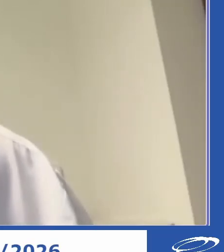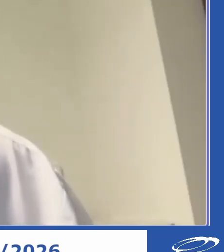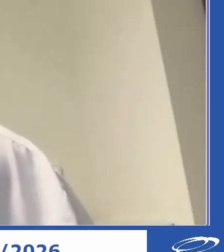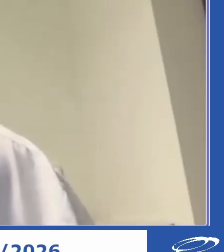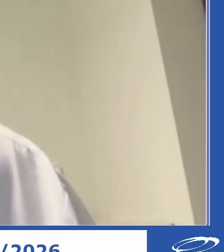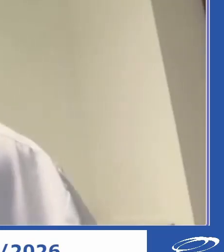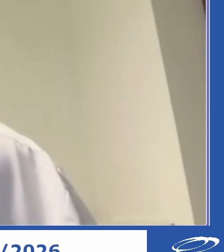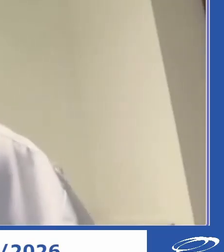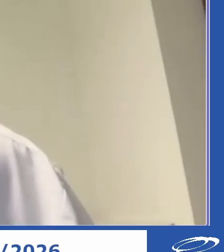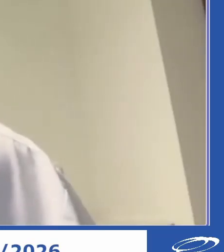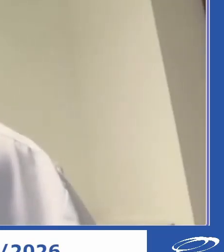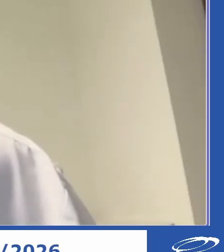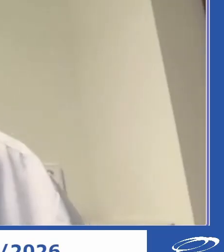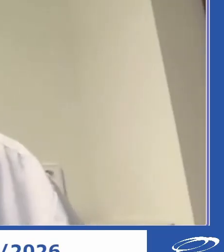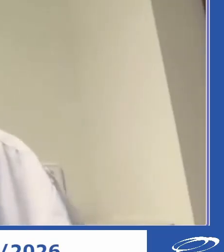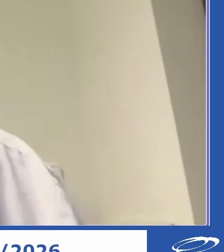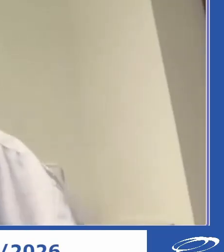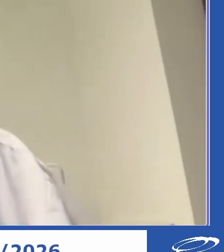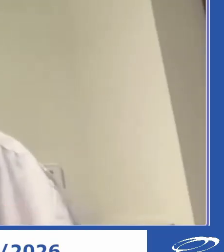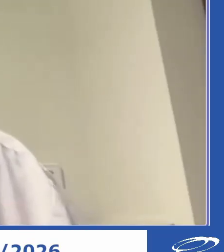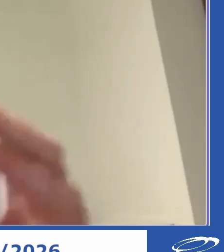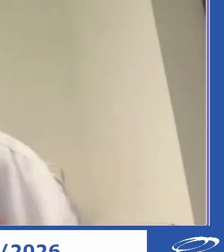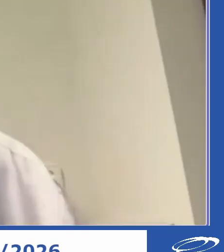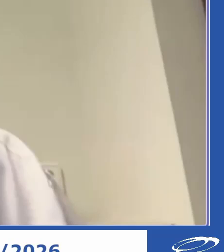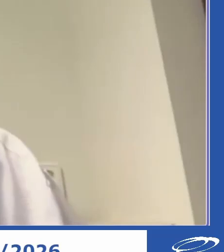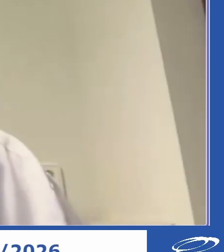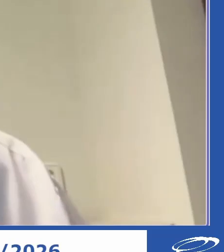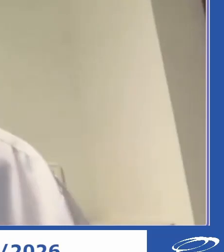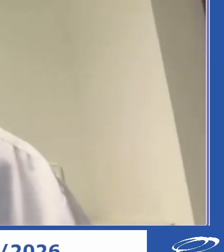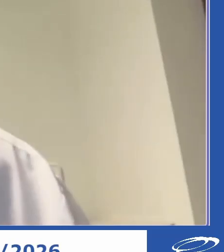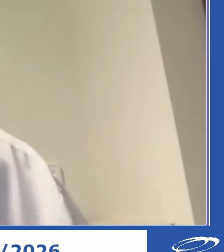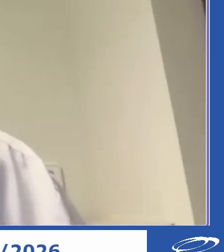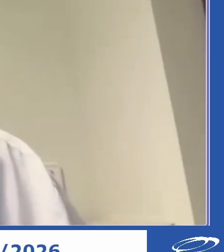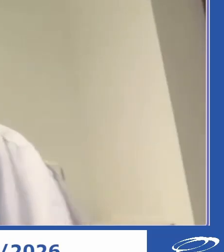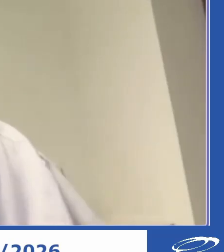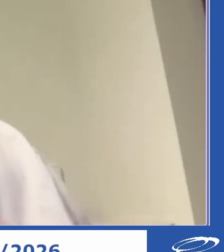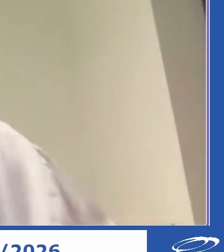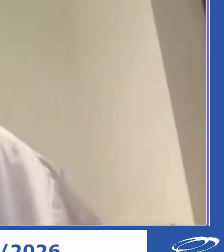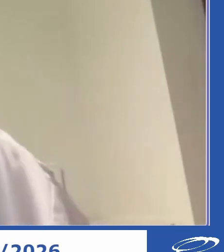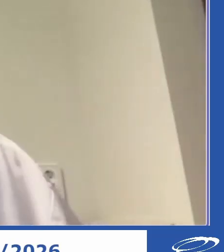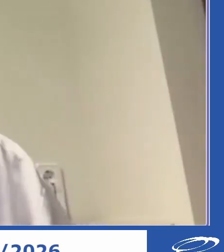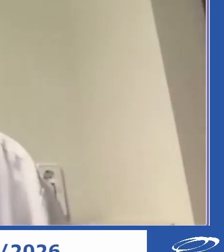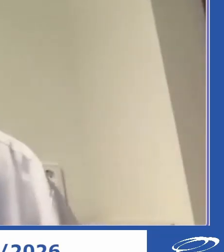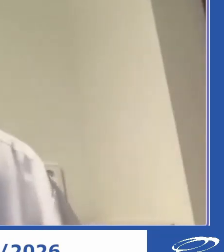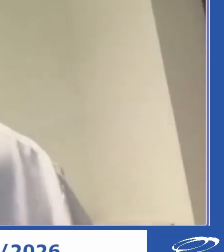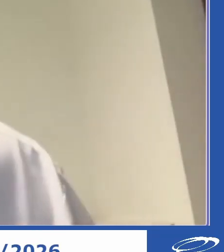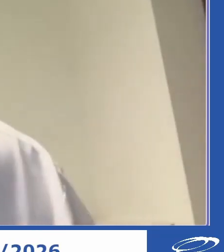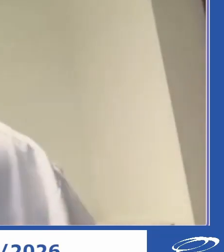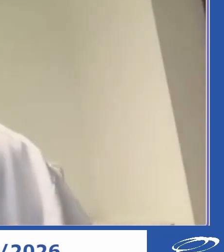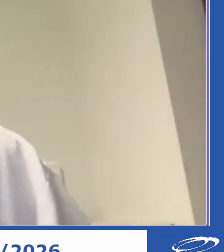not something, at least, of course, the use is not so widespread, but not